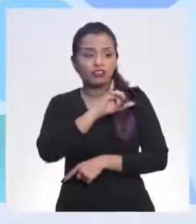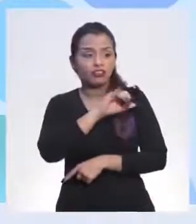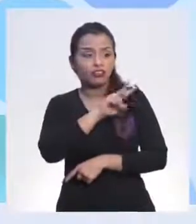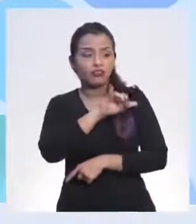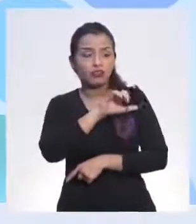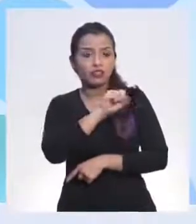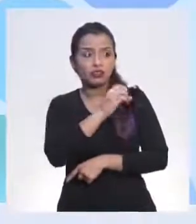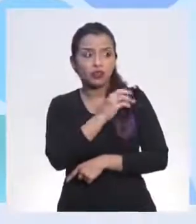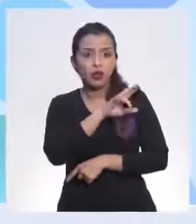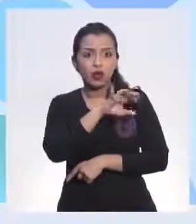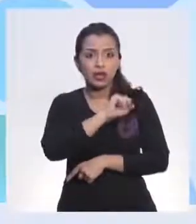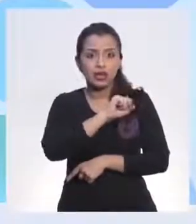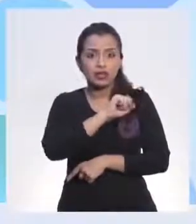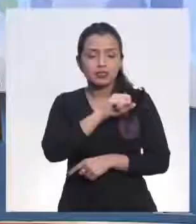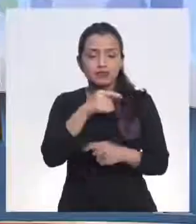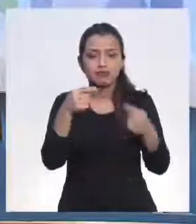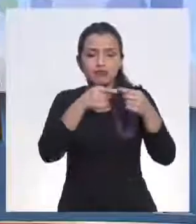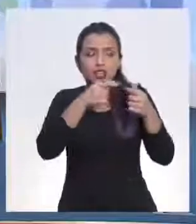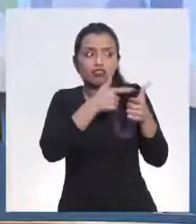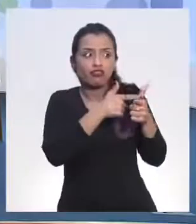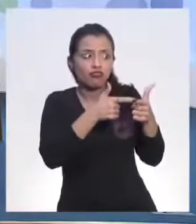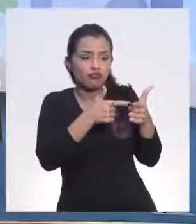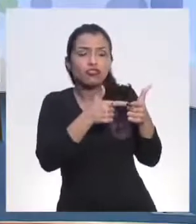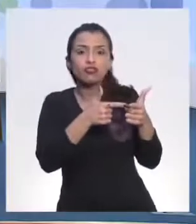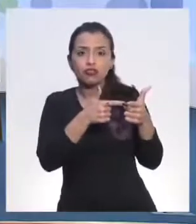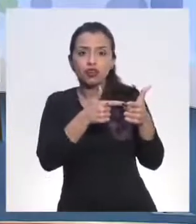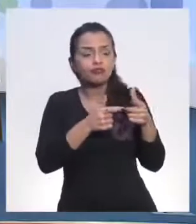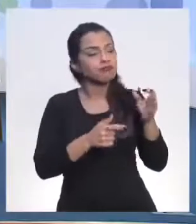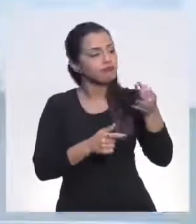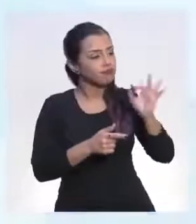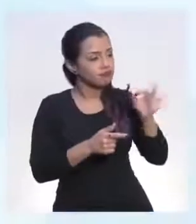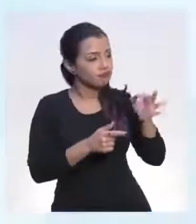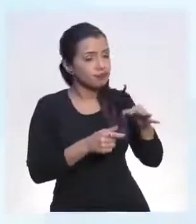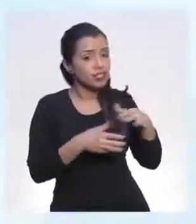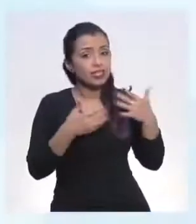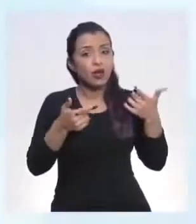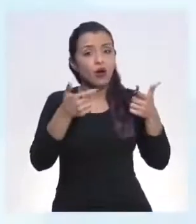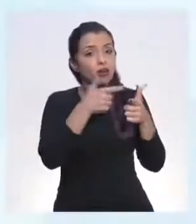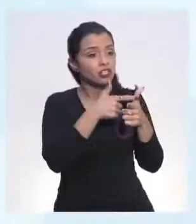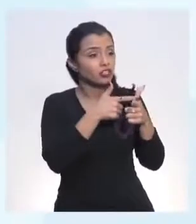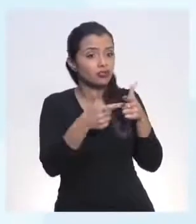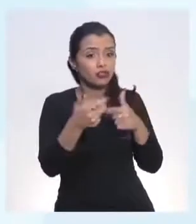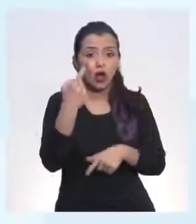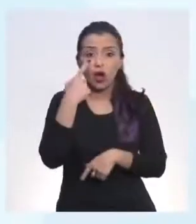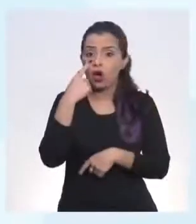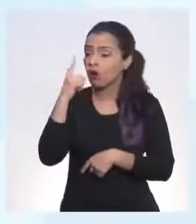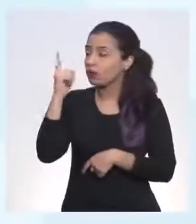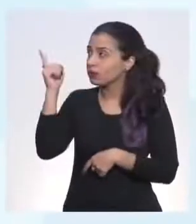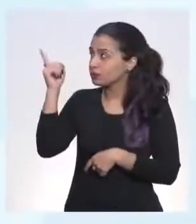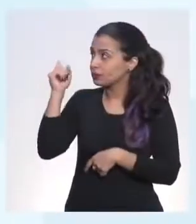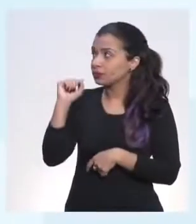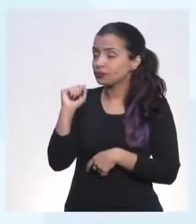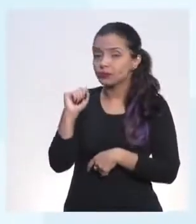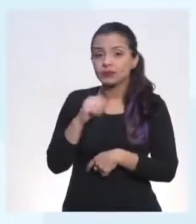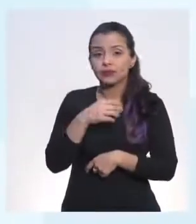isso? Isso mesmo. Pode pôr na telinha para eles, diretor? Então, a ideia do divisor aí que vai acontecer, quando